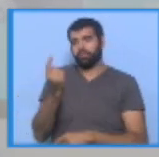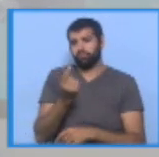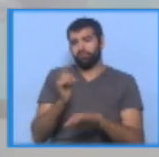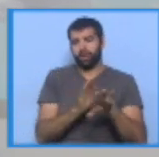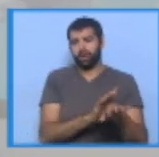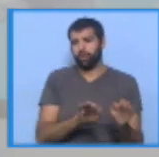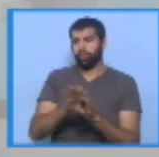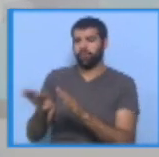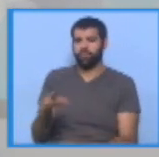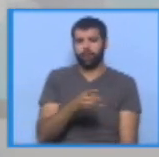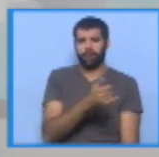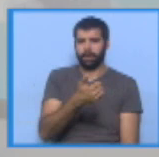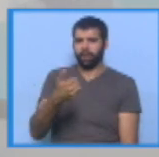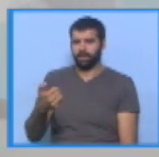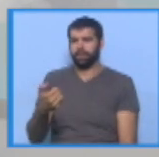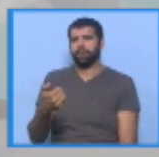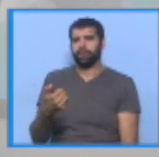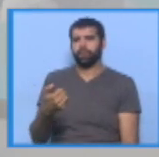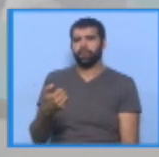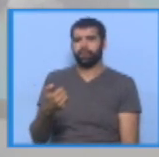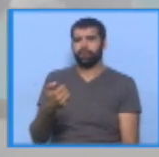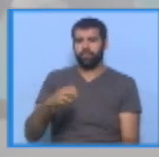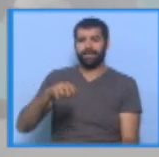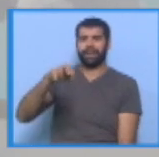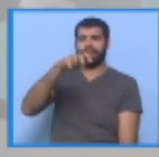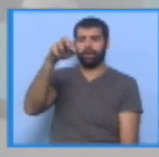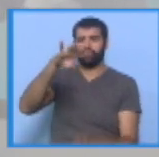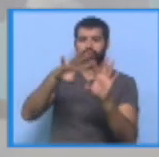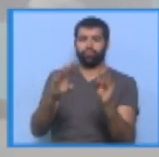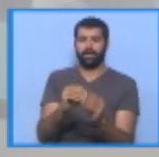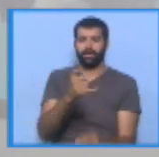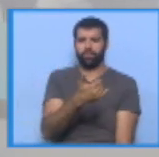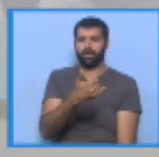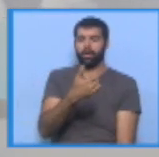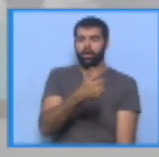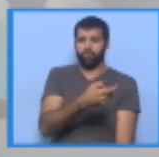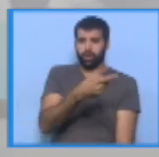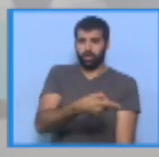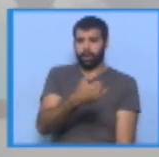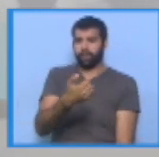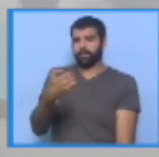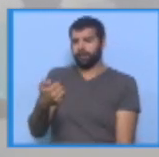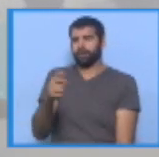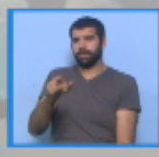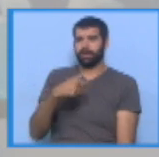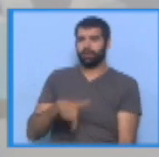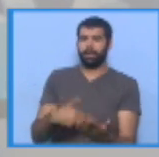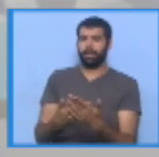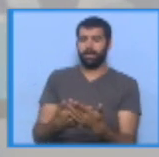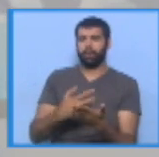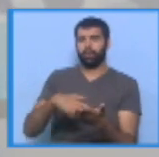direita, são 925 os degraus, e tudo isso sinaliza, de facto, a caminhada crente, a